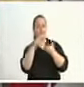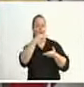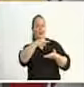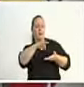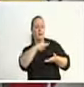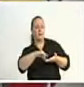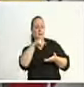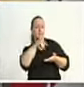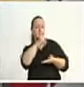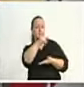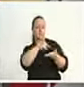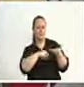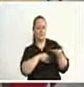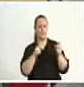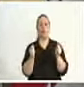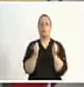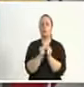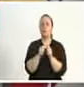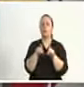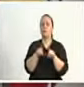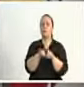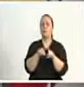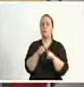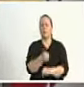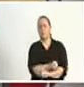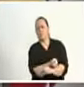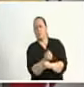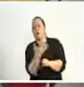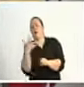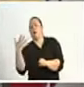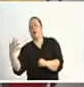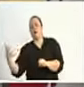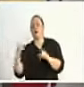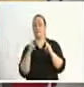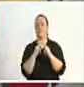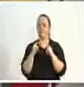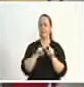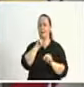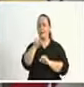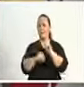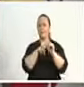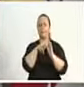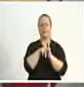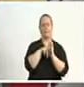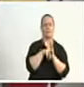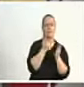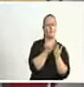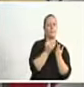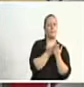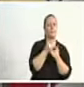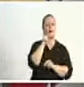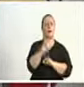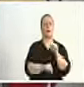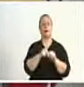esse documento, junto com milhares e milhares de outras entidades e estudiosos brasileiros,